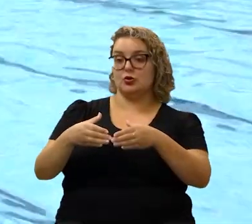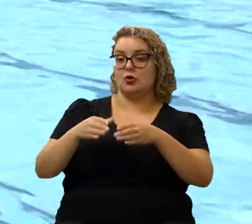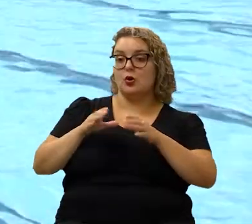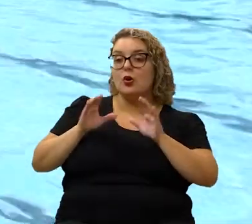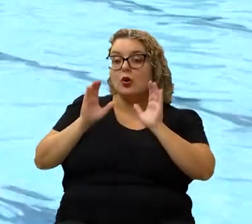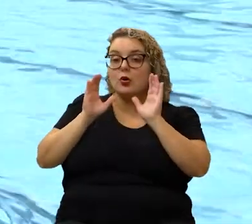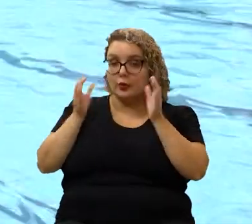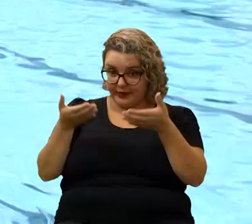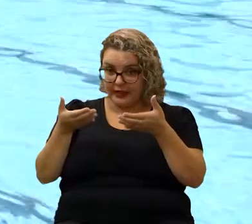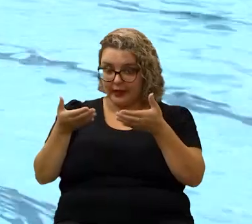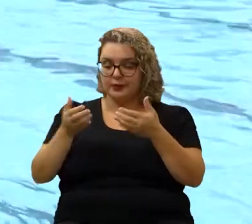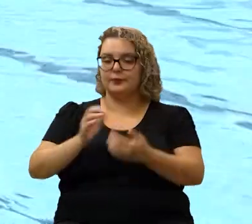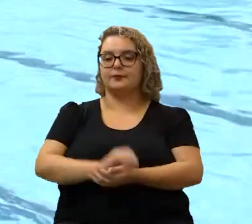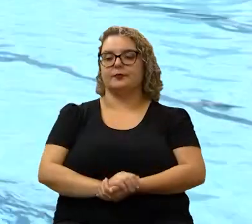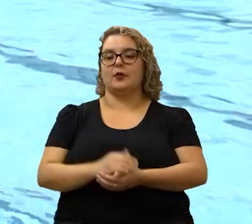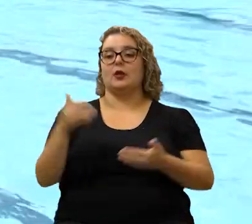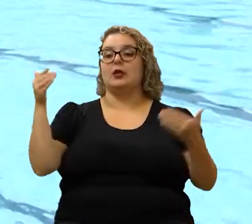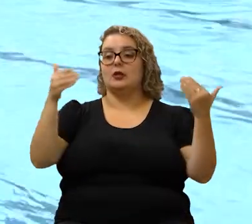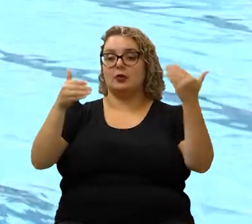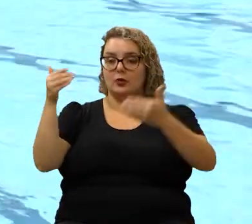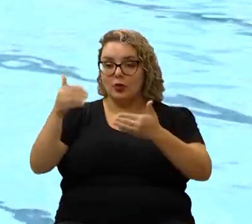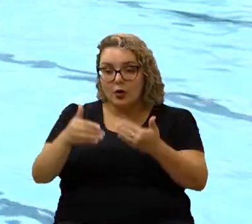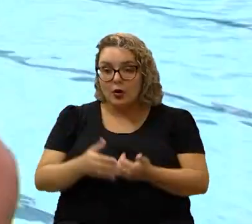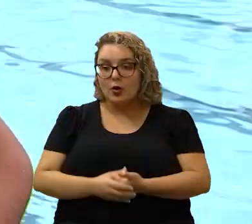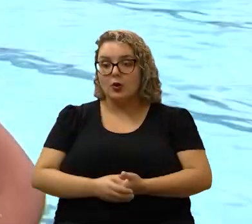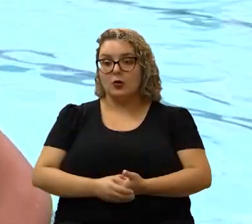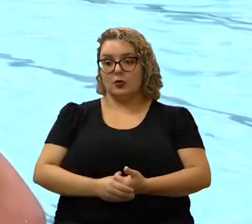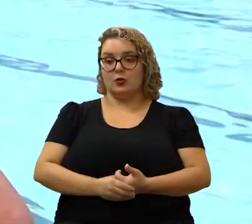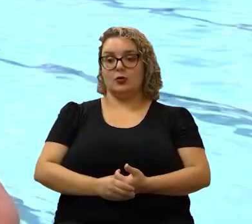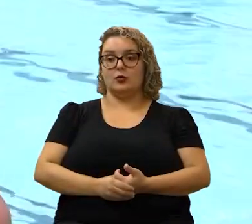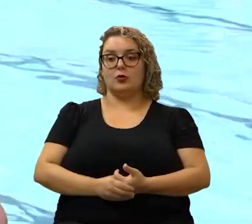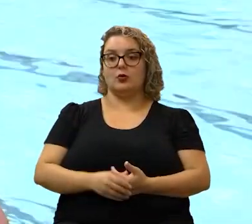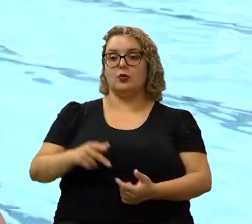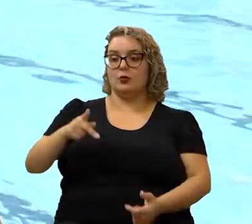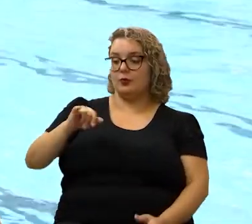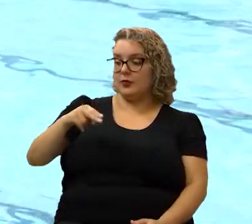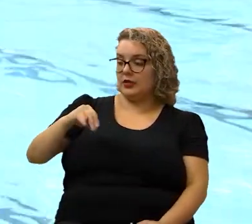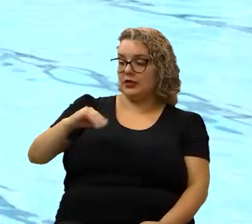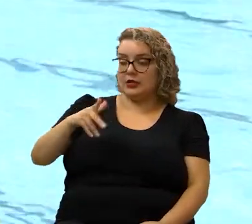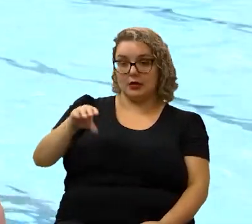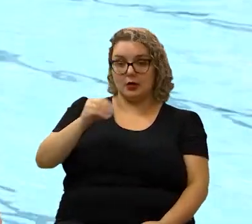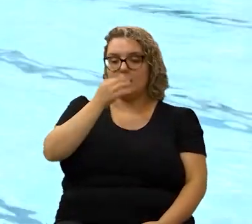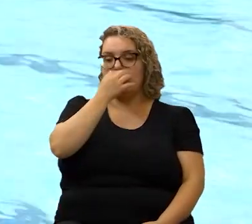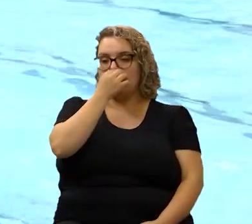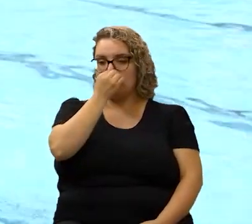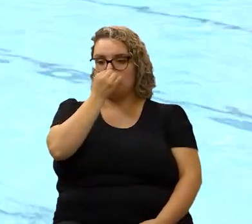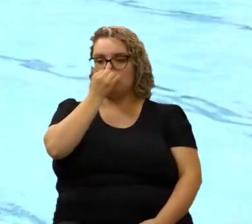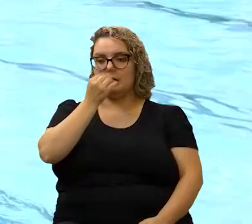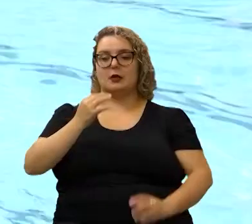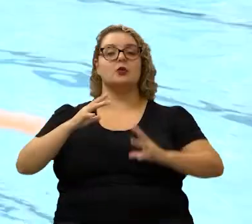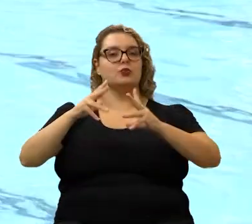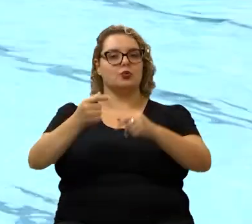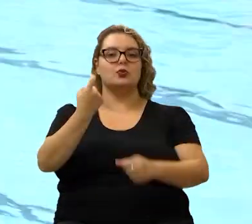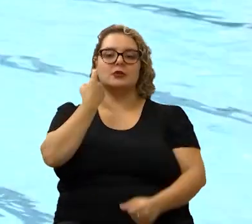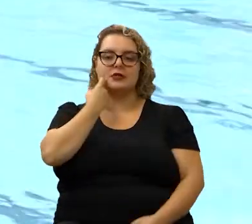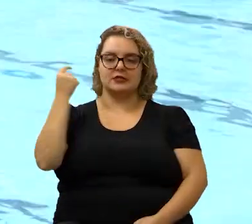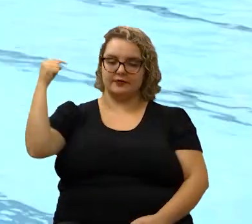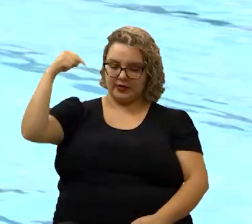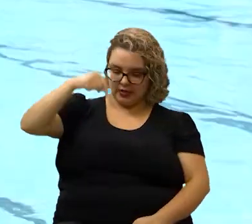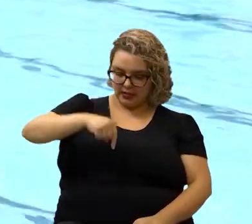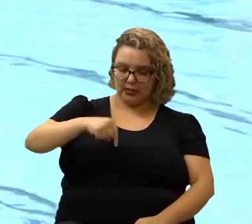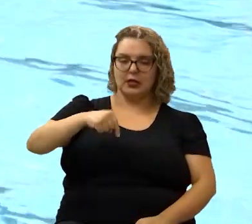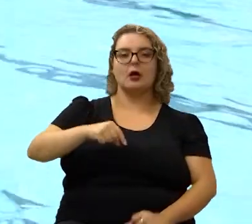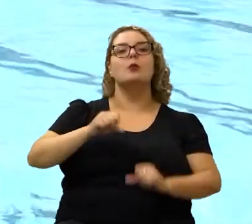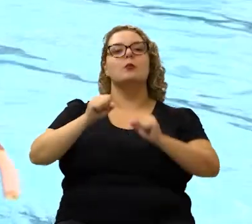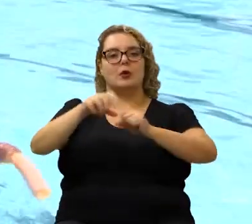Participo de um grupo comunitário que tem participação com o Pinicão e a gente vem